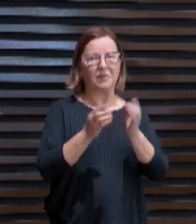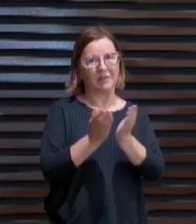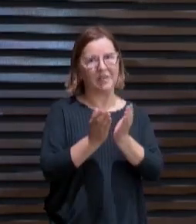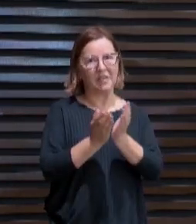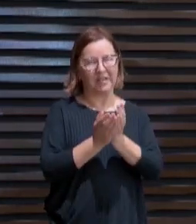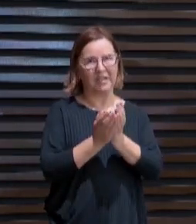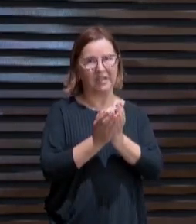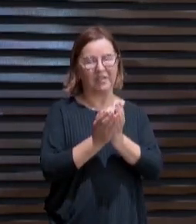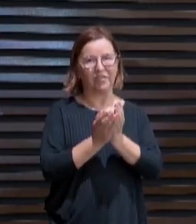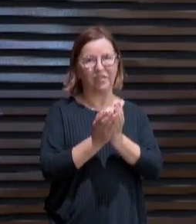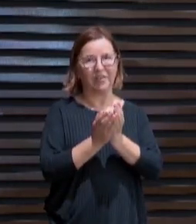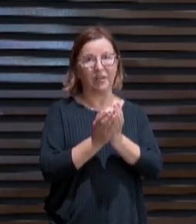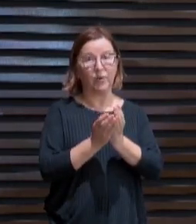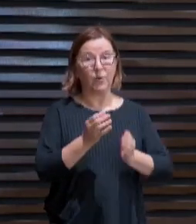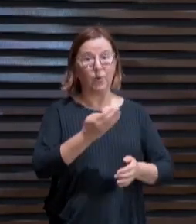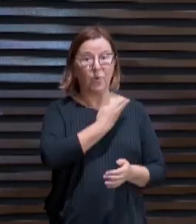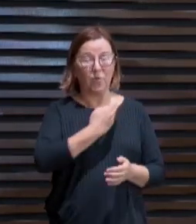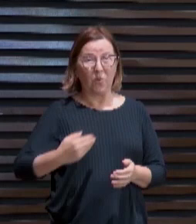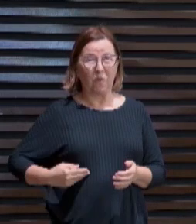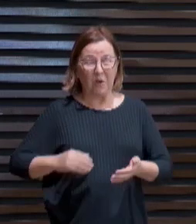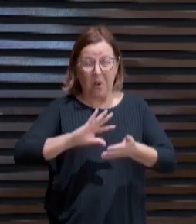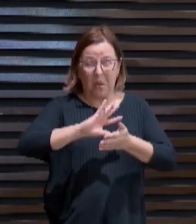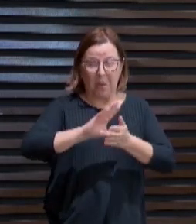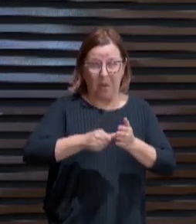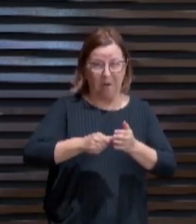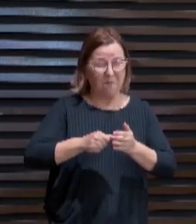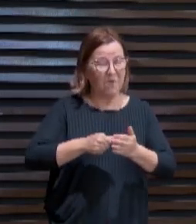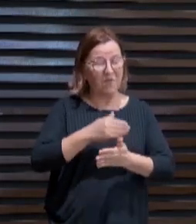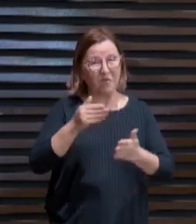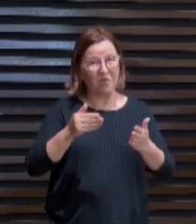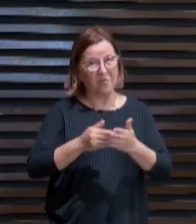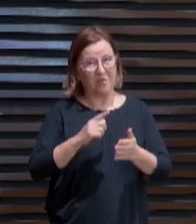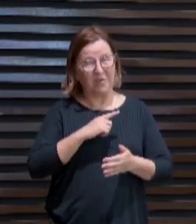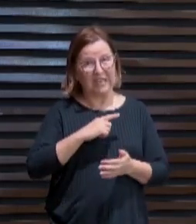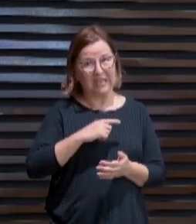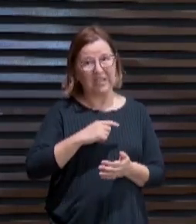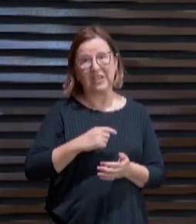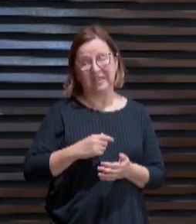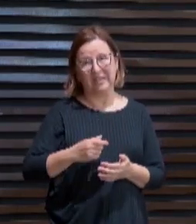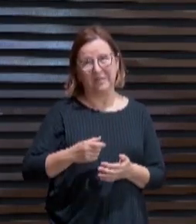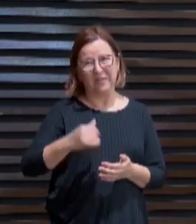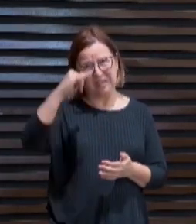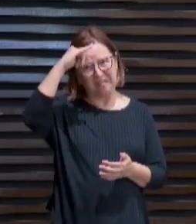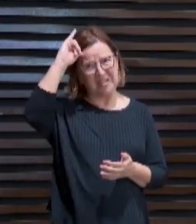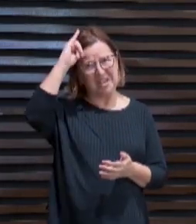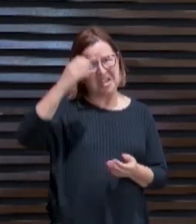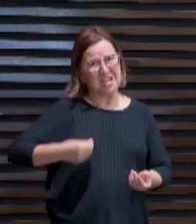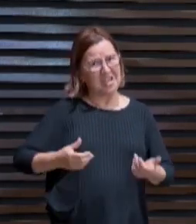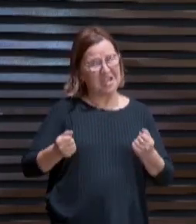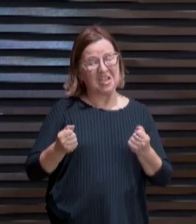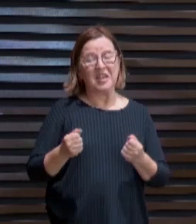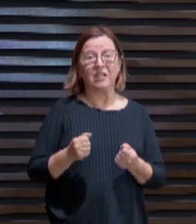Roma, ainda sofreram restrições à sua liberdade, cidadania e direitos civis, pelo fato de